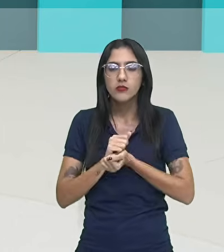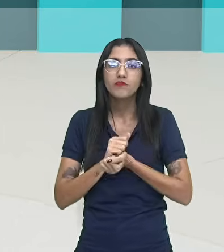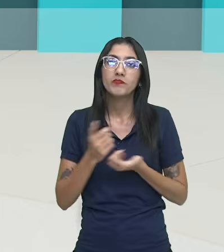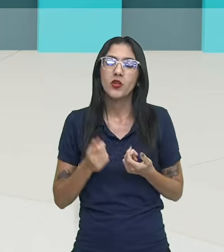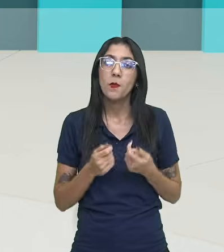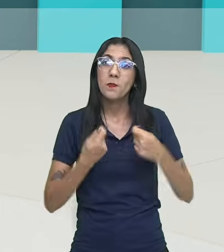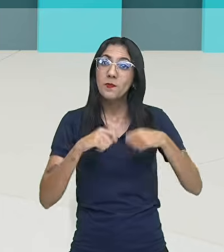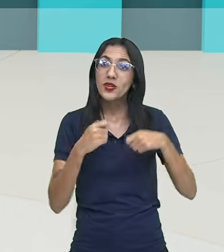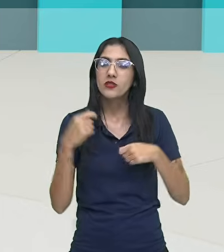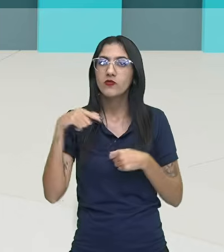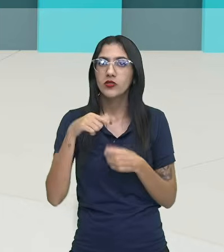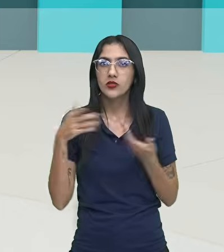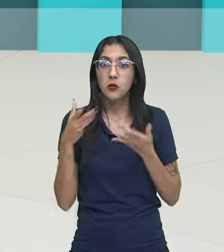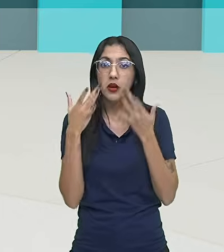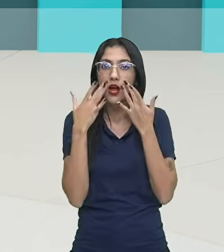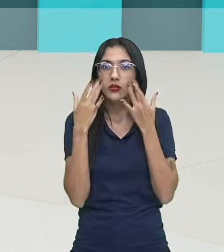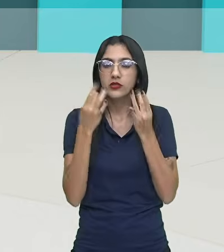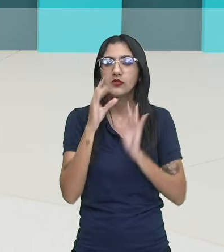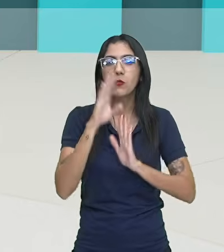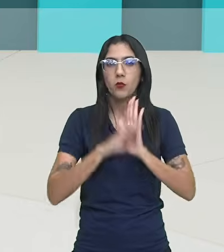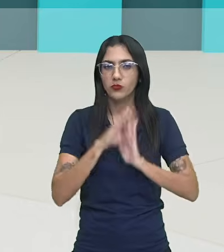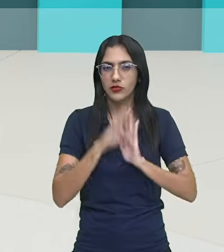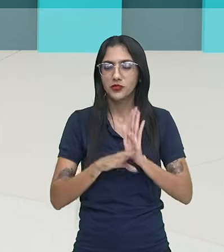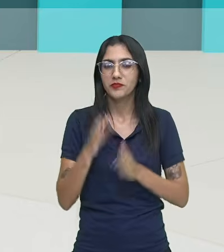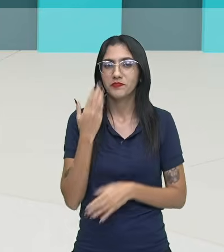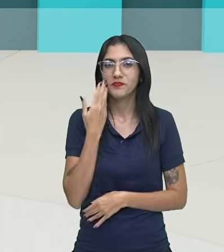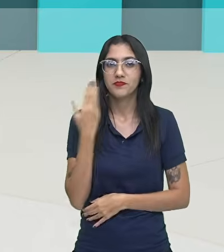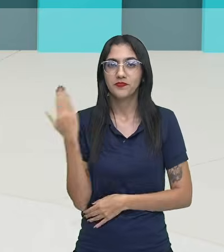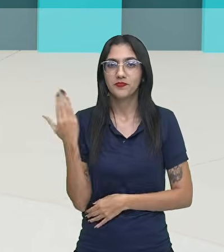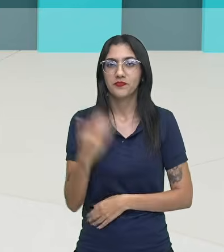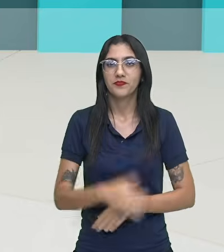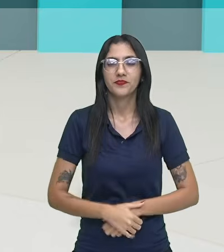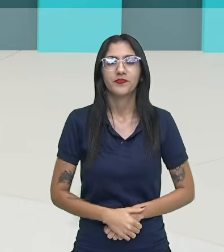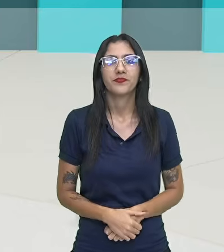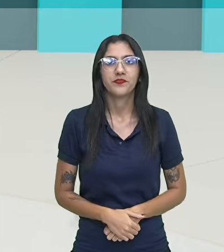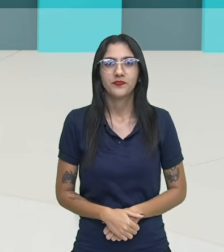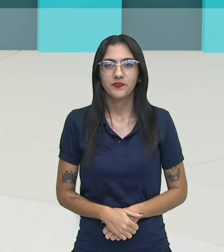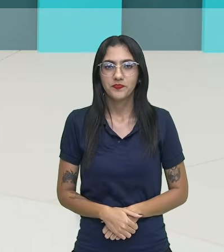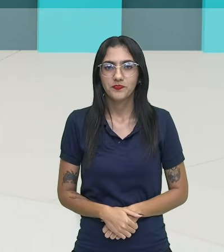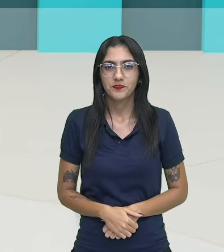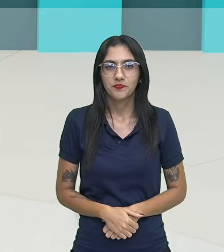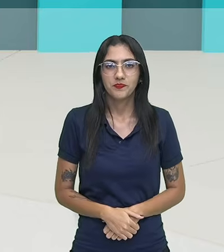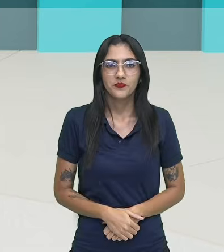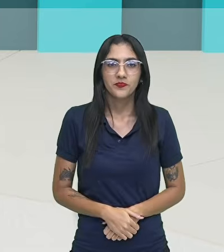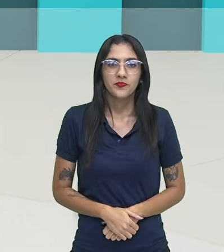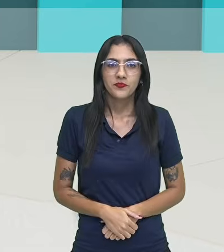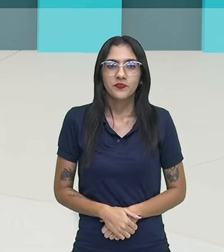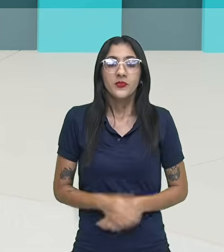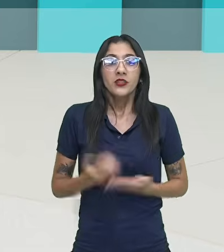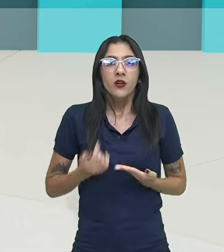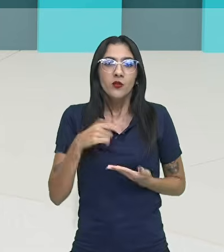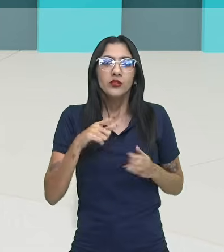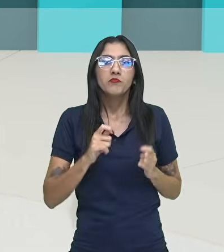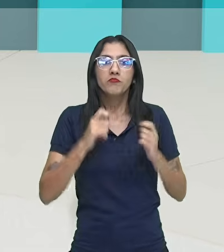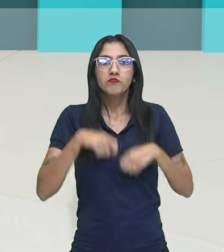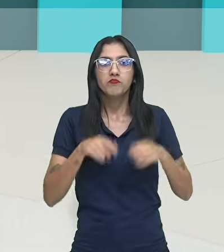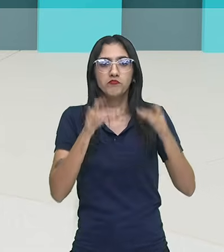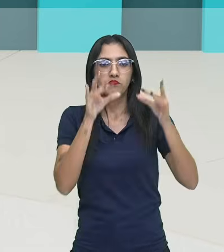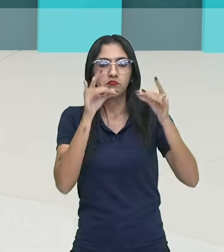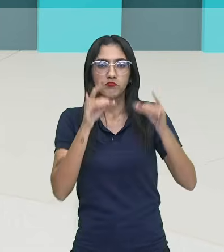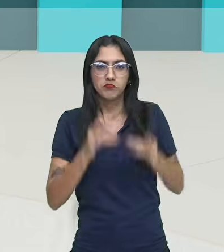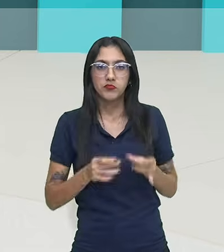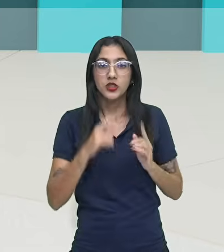eu quero que vocês vejam o conceito de hipertexto. Acompanhem comigo. Hipertexto é a forma